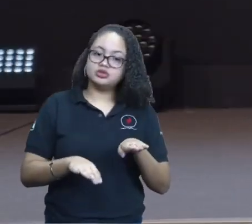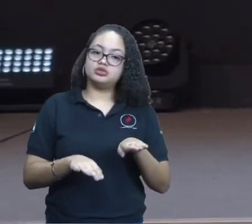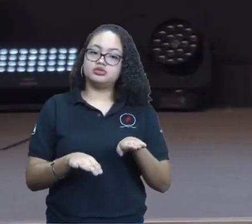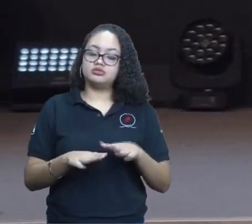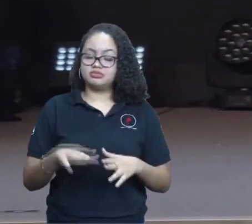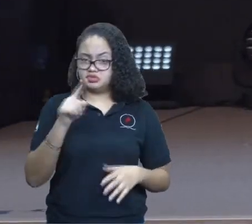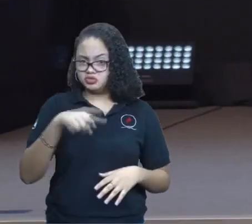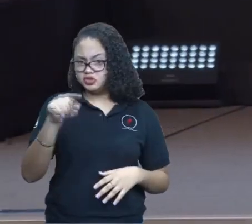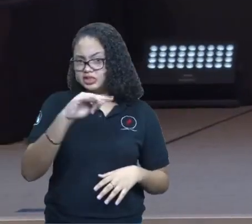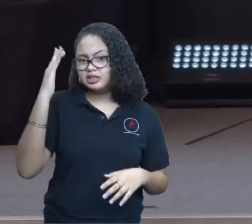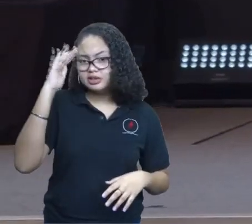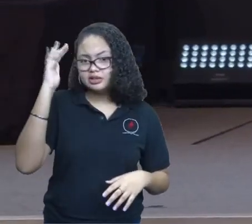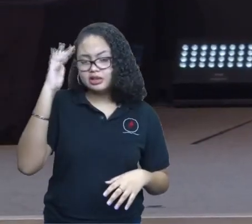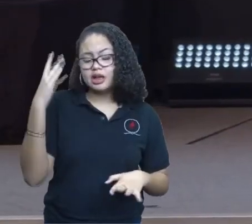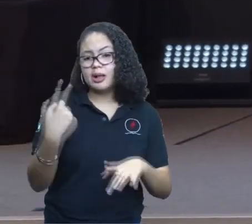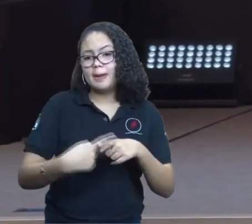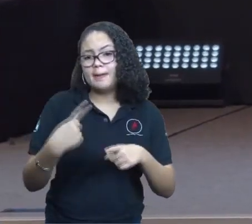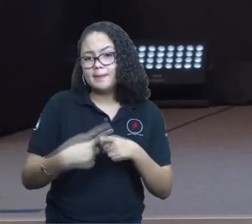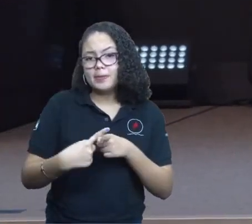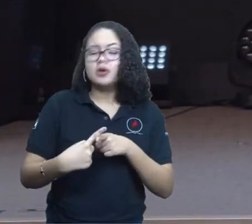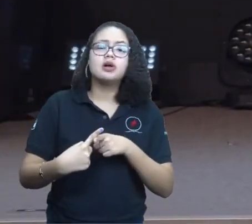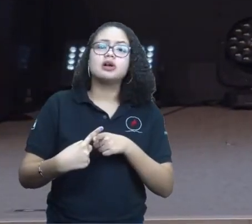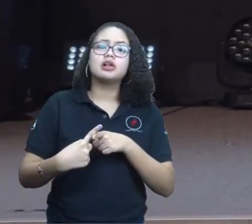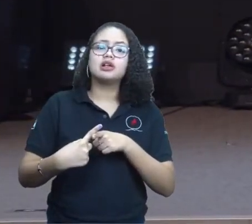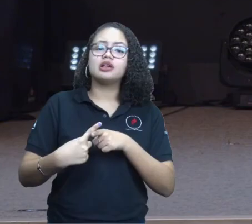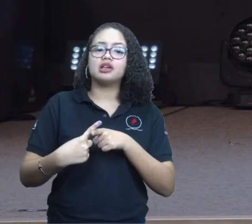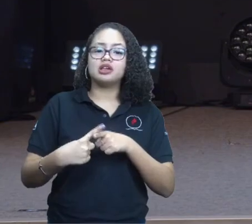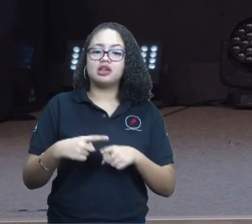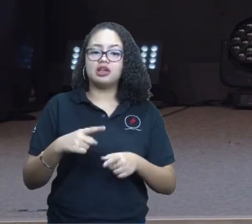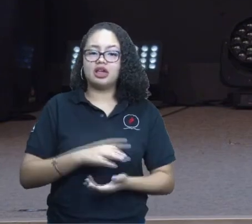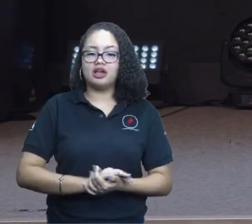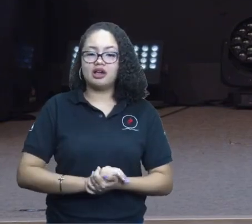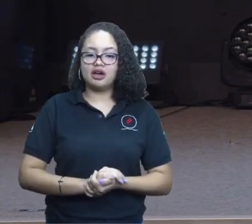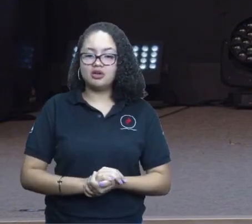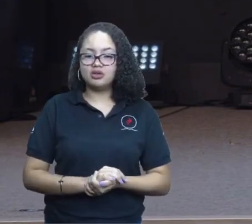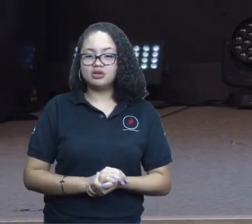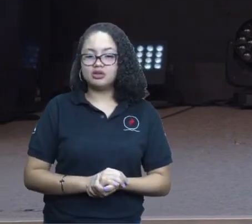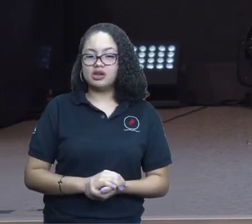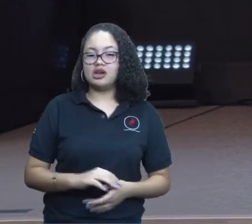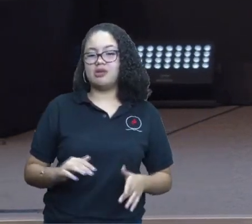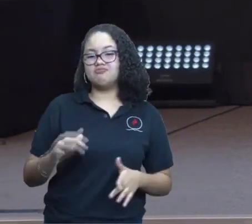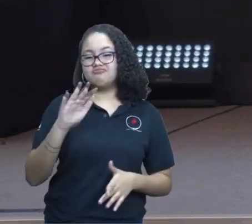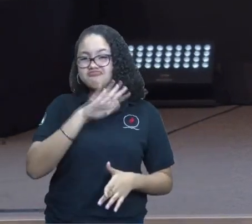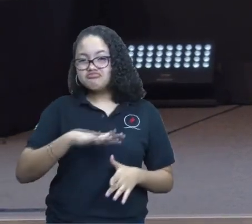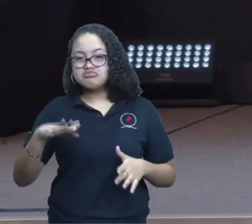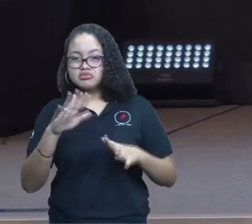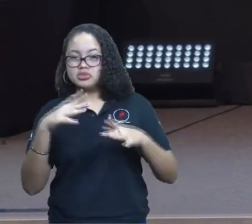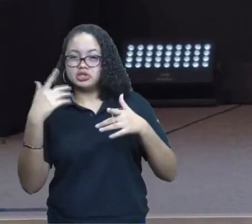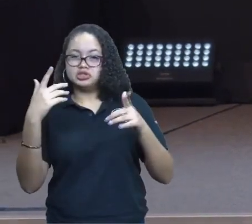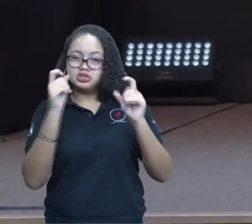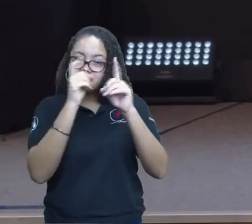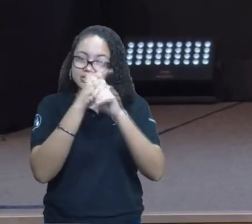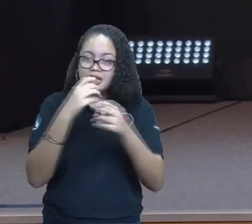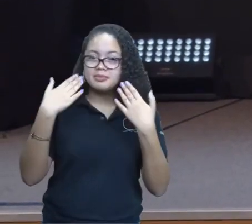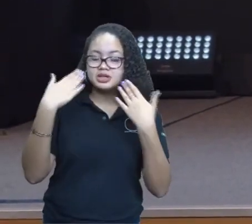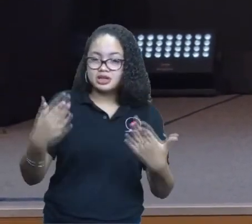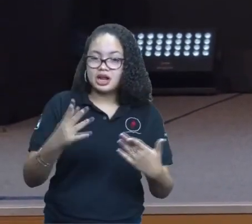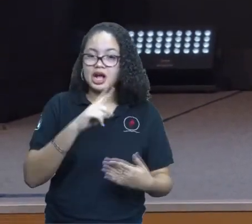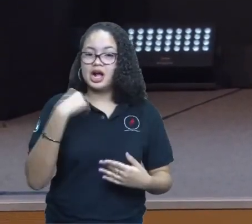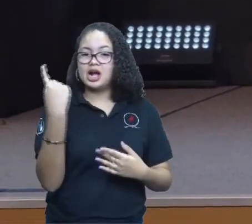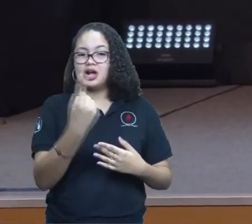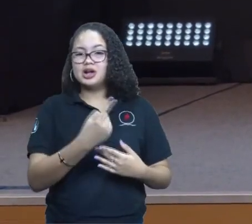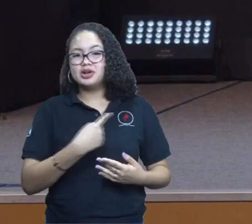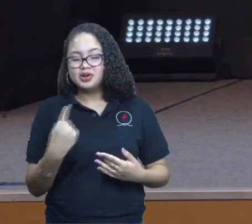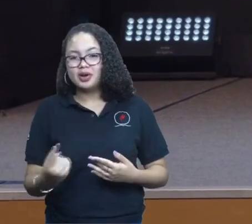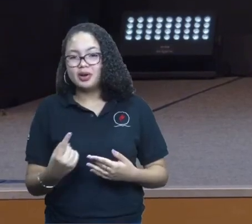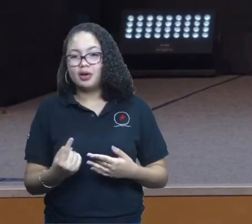você compreende porque quando algum aspecto de dificuldade se apresenta a gente tem que